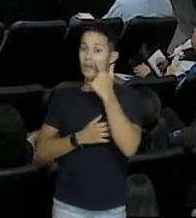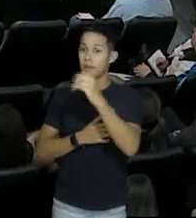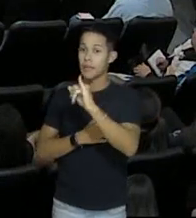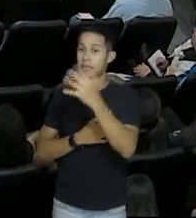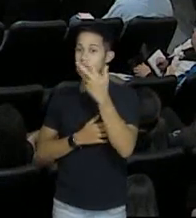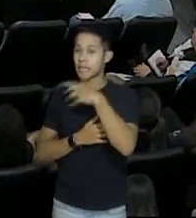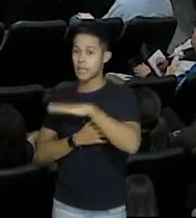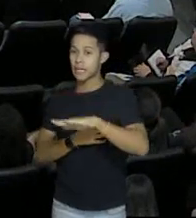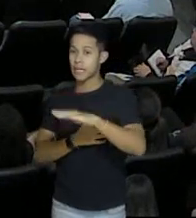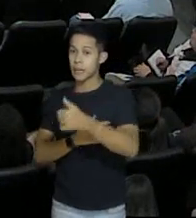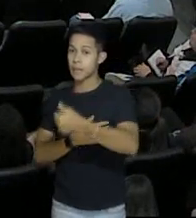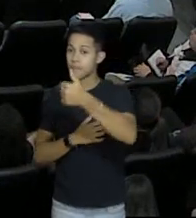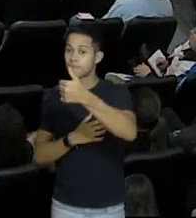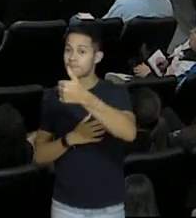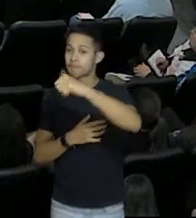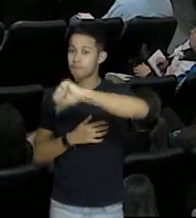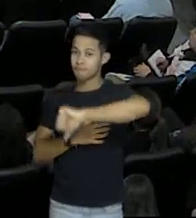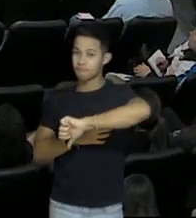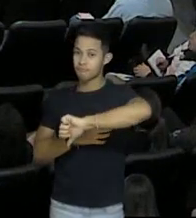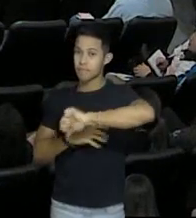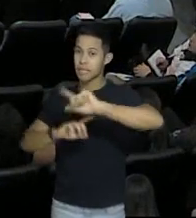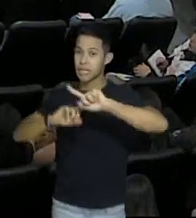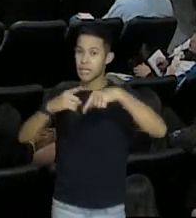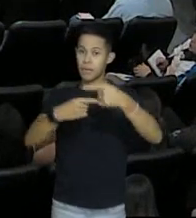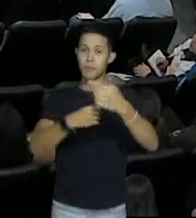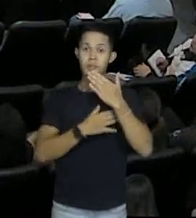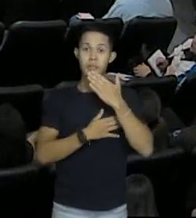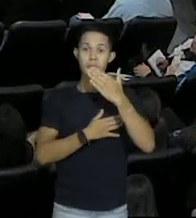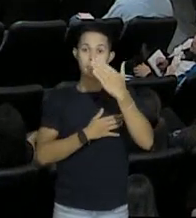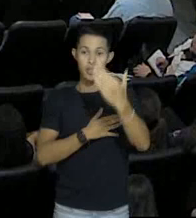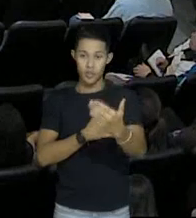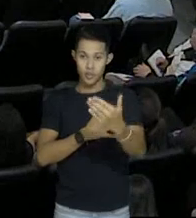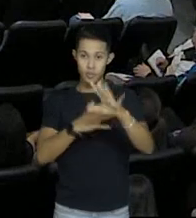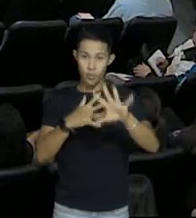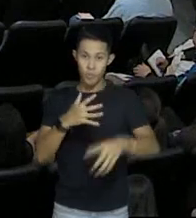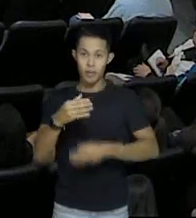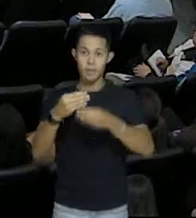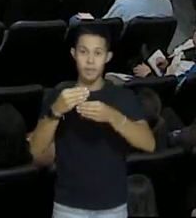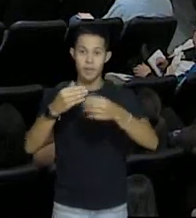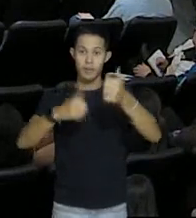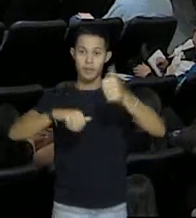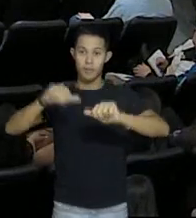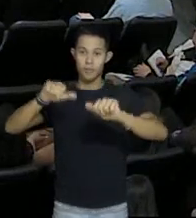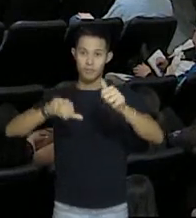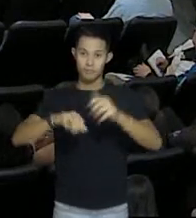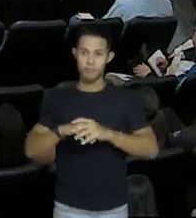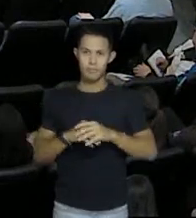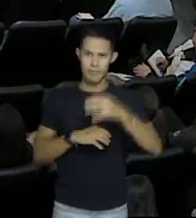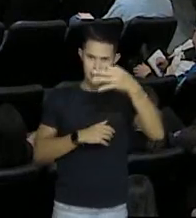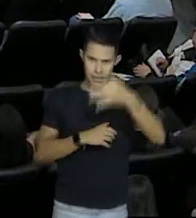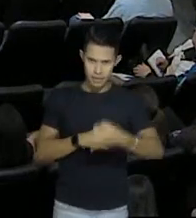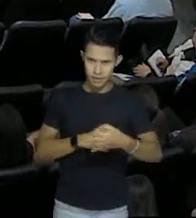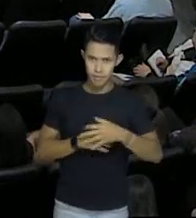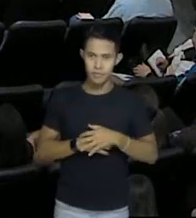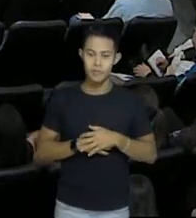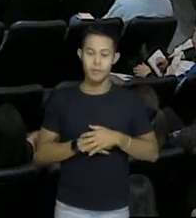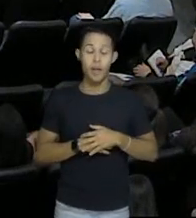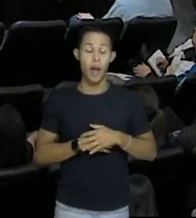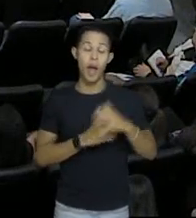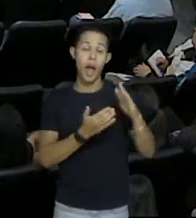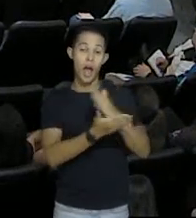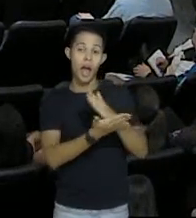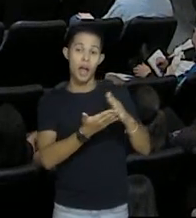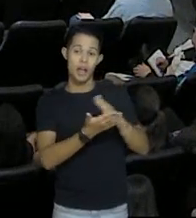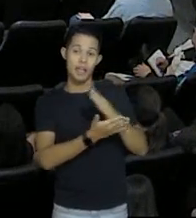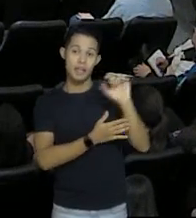melhora ou não, para pedir a avaliação complementar, é isso? É, assim, em alguns casos. Tem crianças que você vê, né?